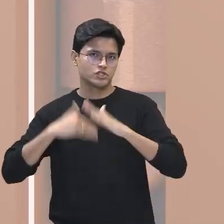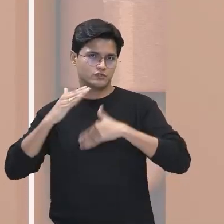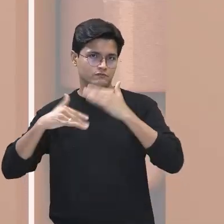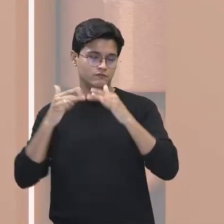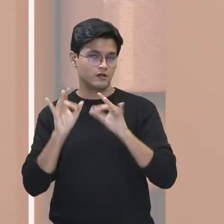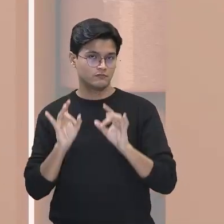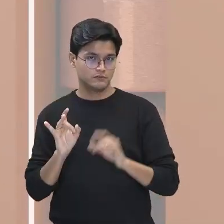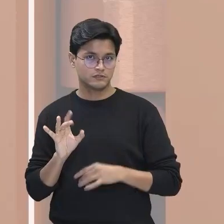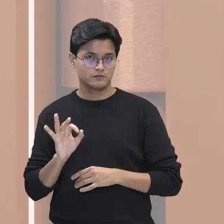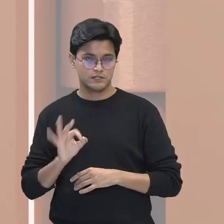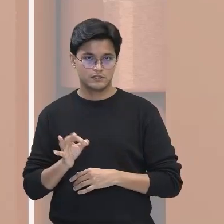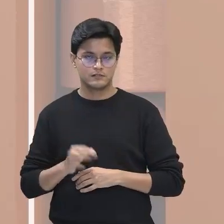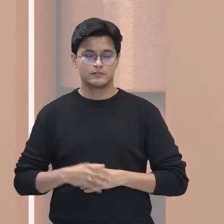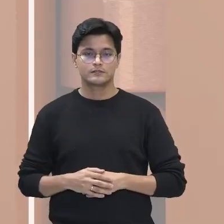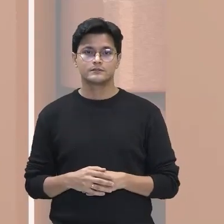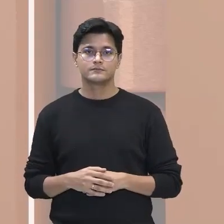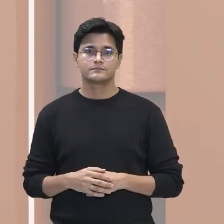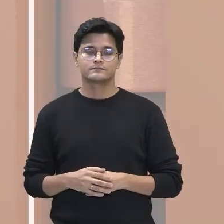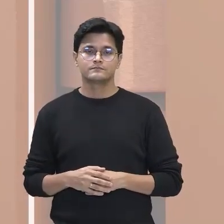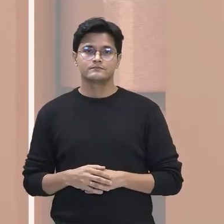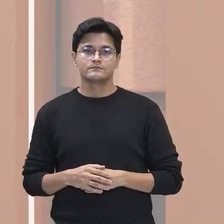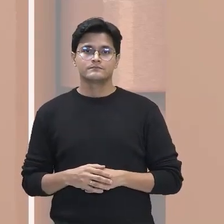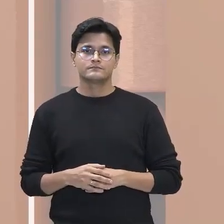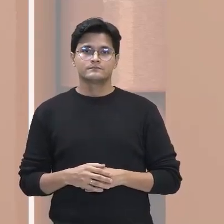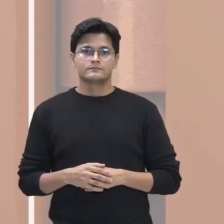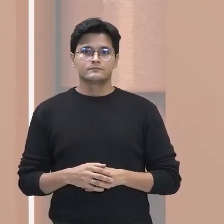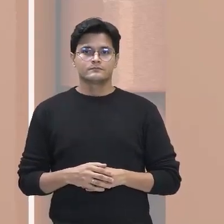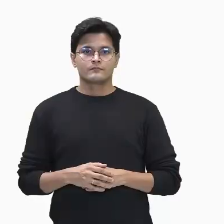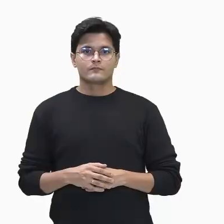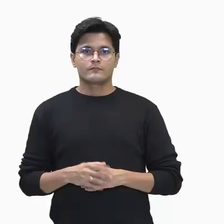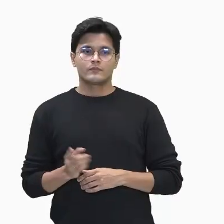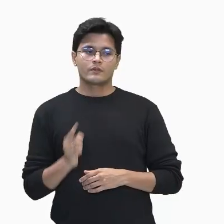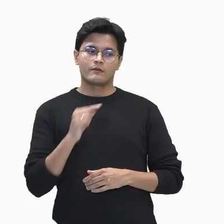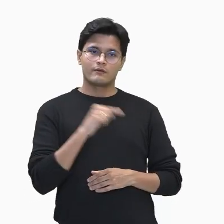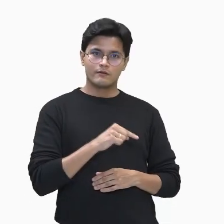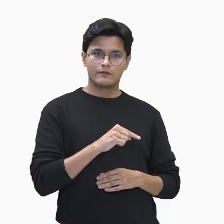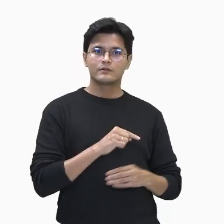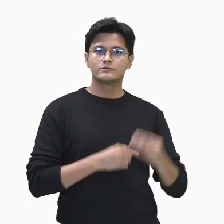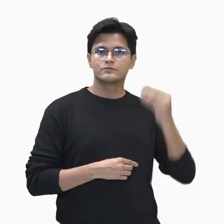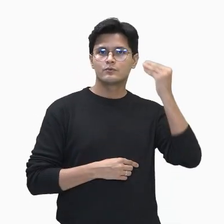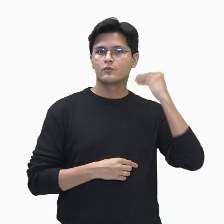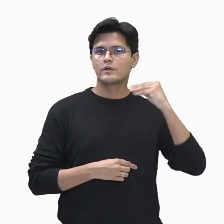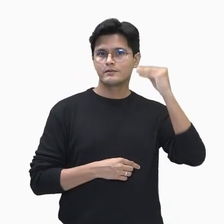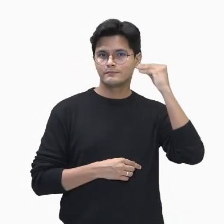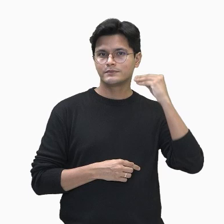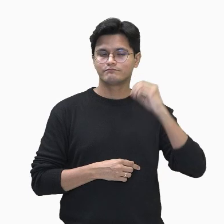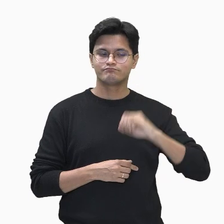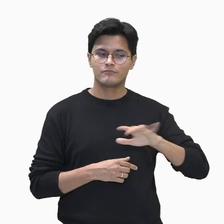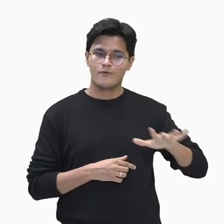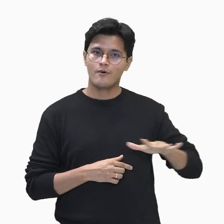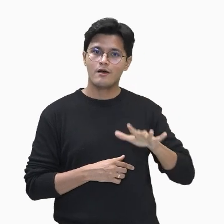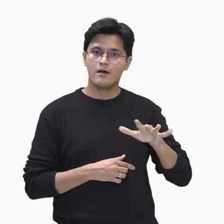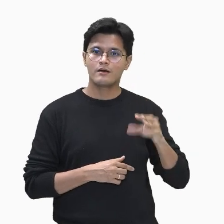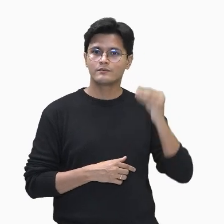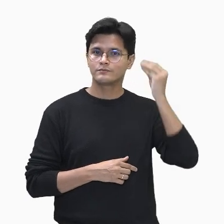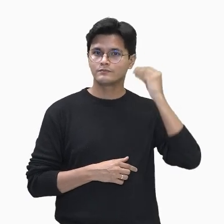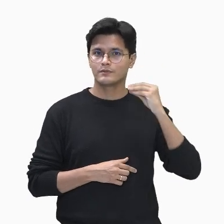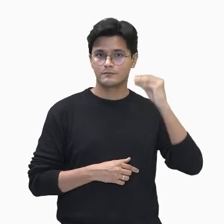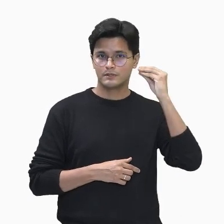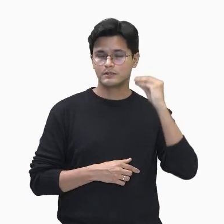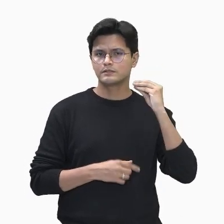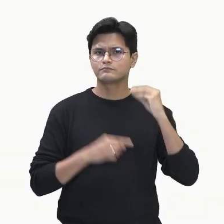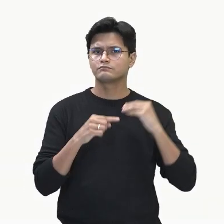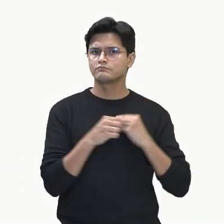a nós. Perfeito, então, muito bem. Do outro lado nós temos quem? O empirismo. O que